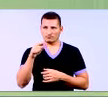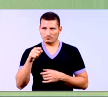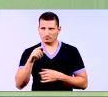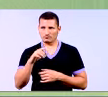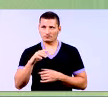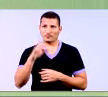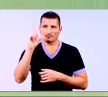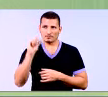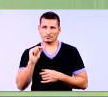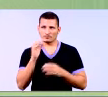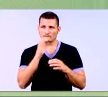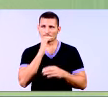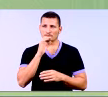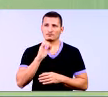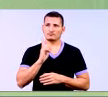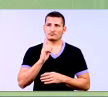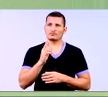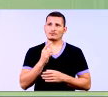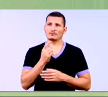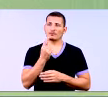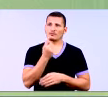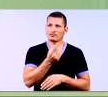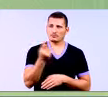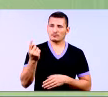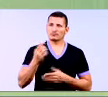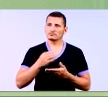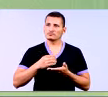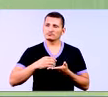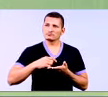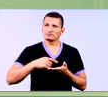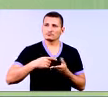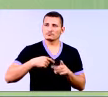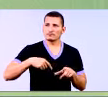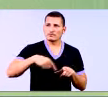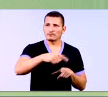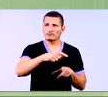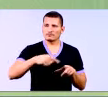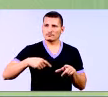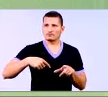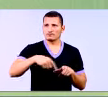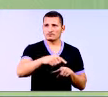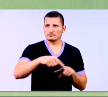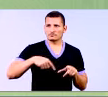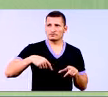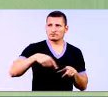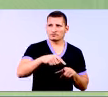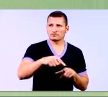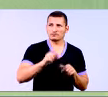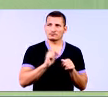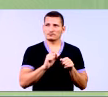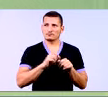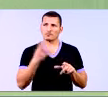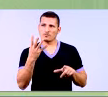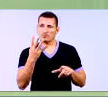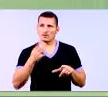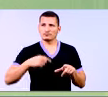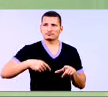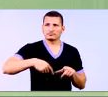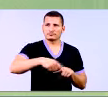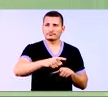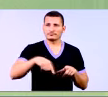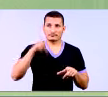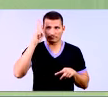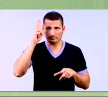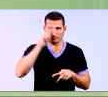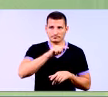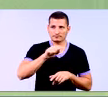para cada transferência que eu vou fazer, para cada viagem dessa, eu faço 4 transferências por ciclo. Lembra do